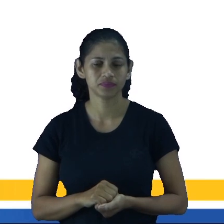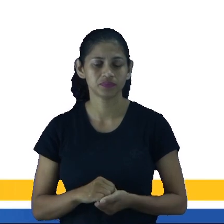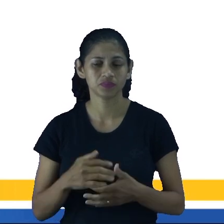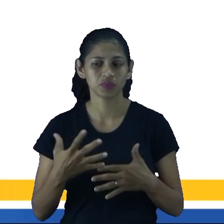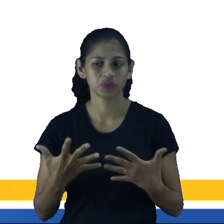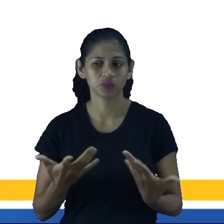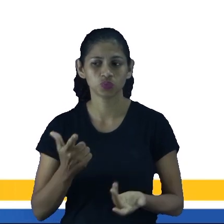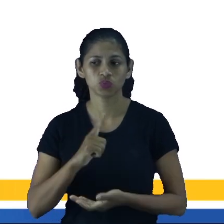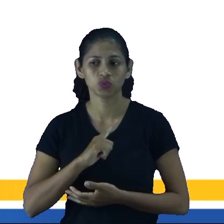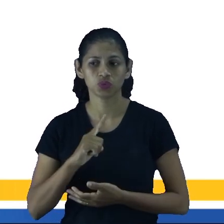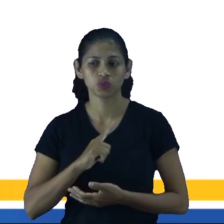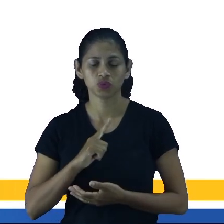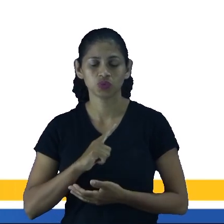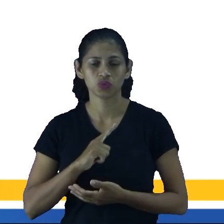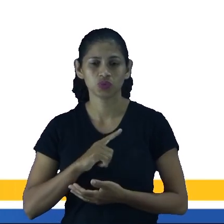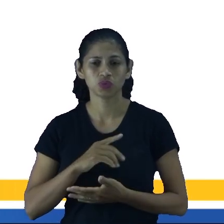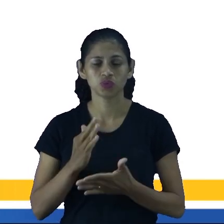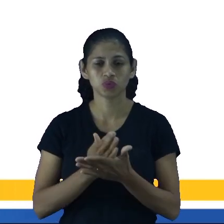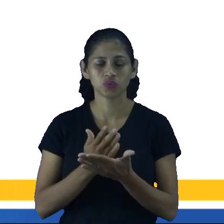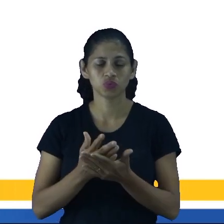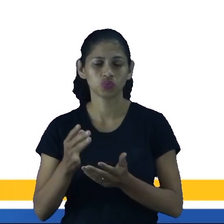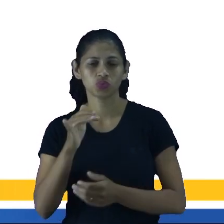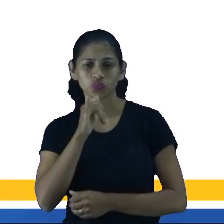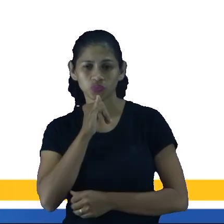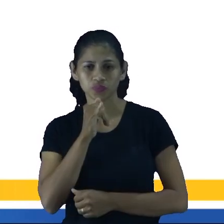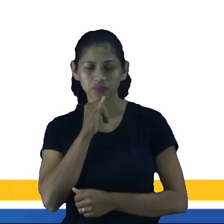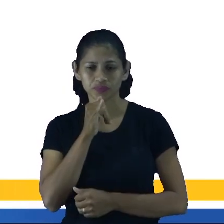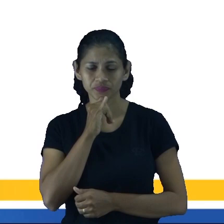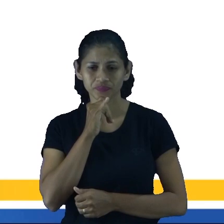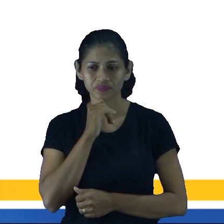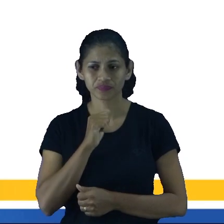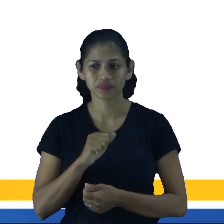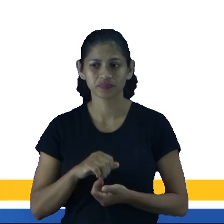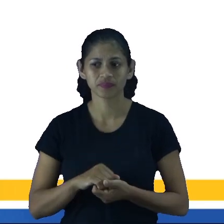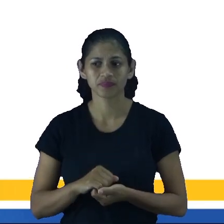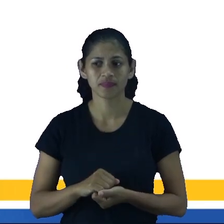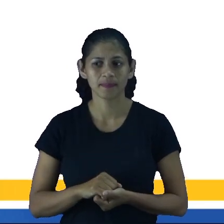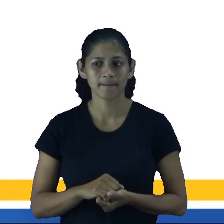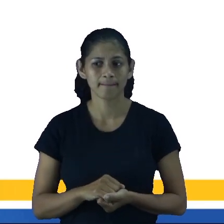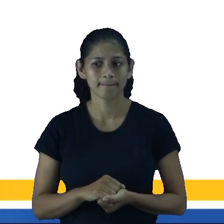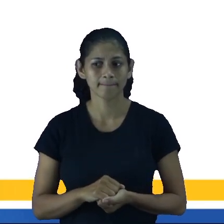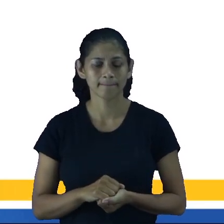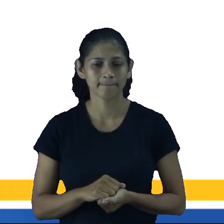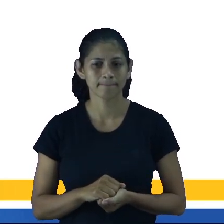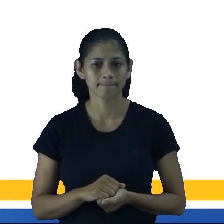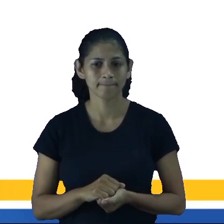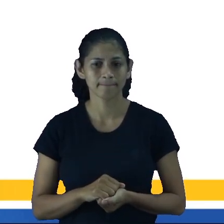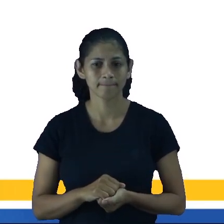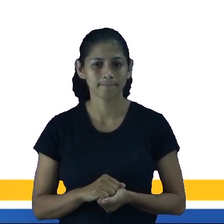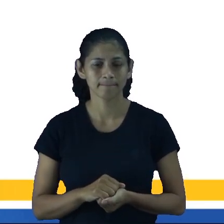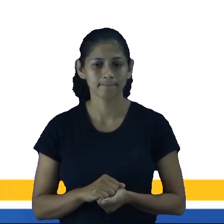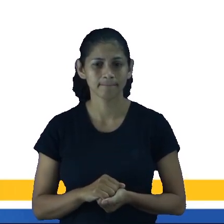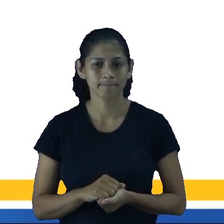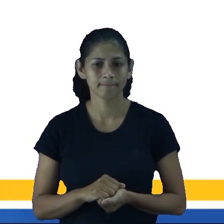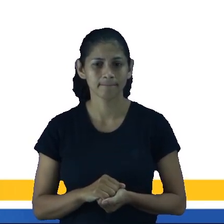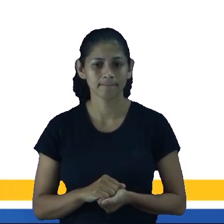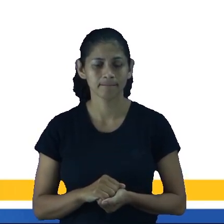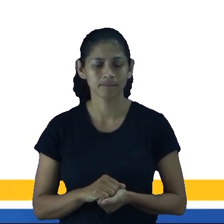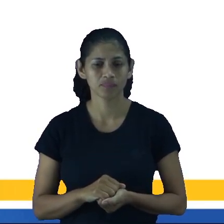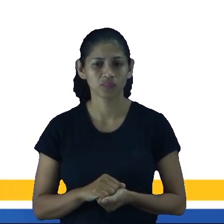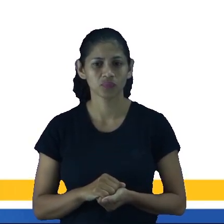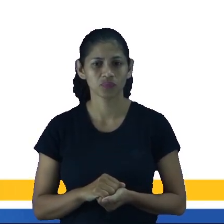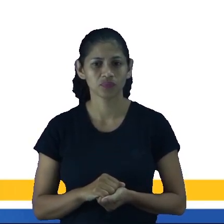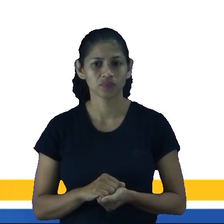Então, temos aí também outros exemplos, né? Hay é saber, né? Ou seja,